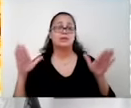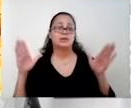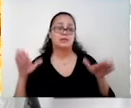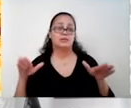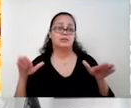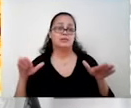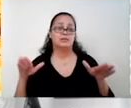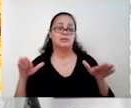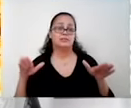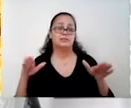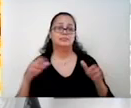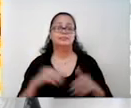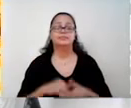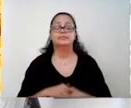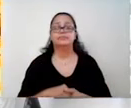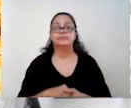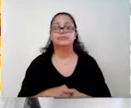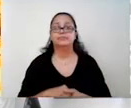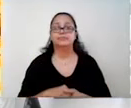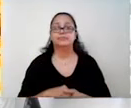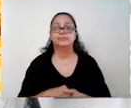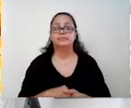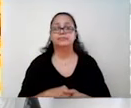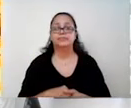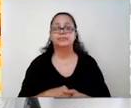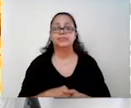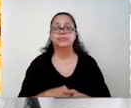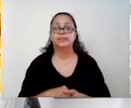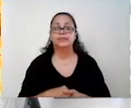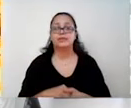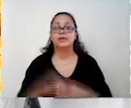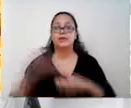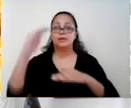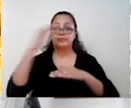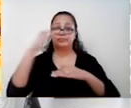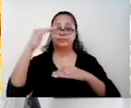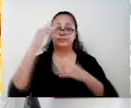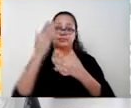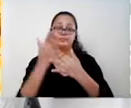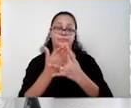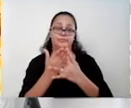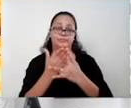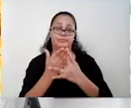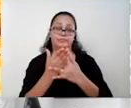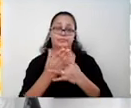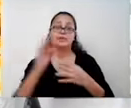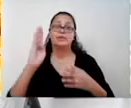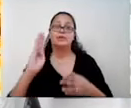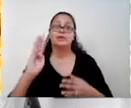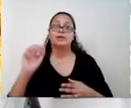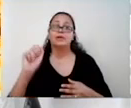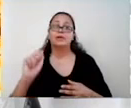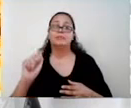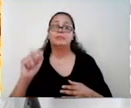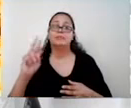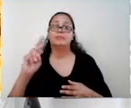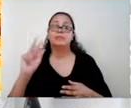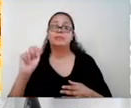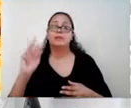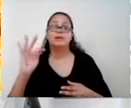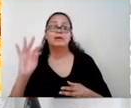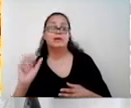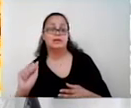hematófago. Bom, nós temos na figura do meio, na parte superior, uma barata d'água se alimentando a partir de um peixe. É um